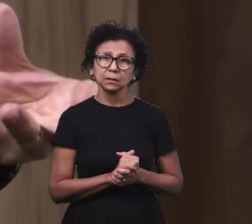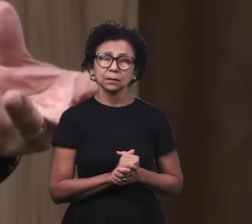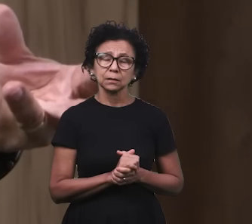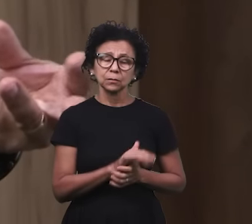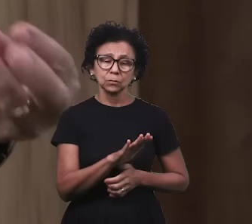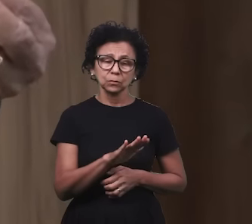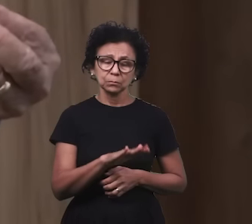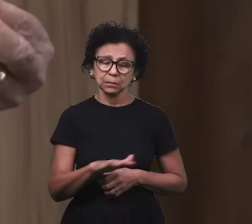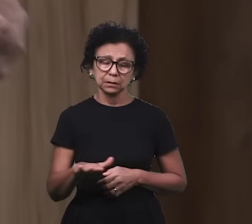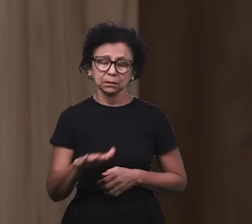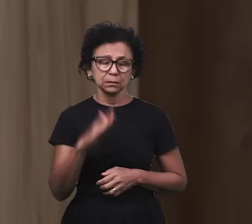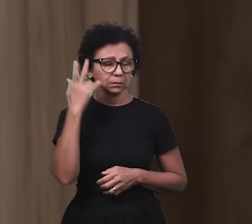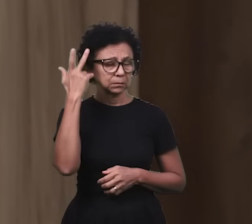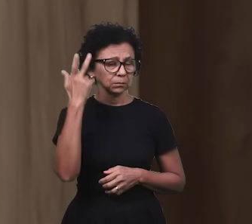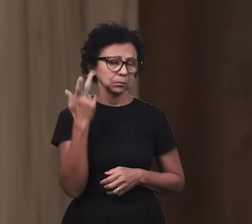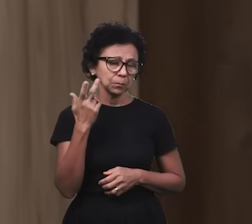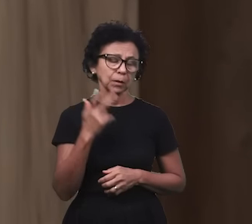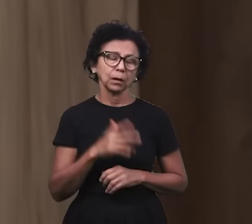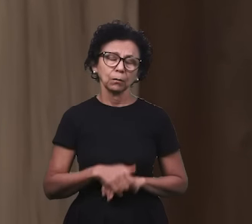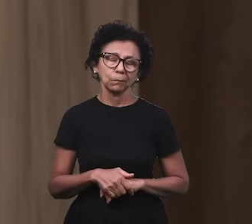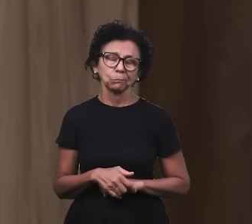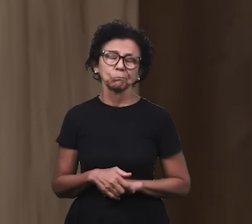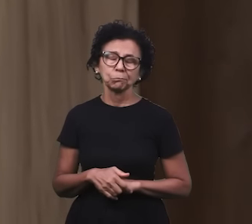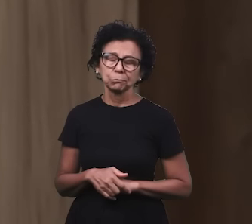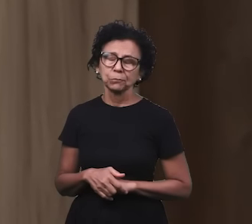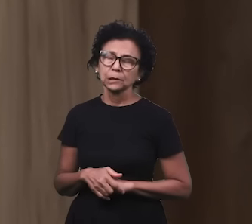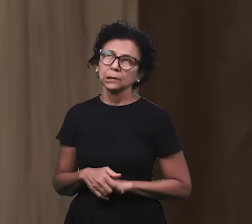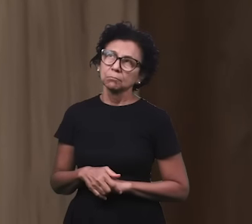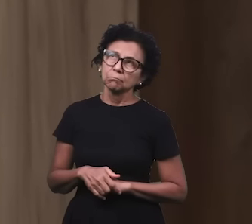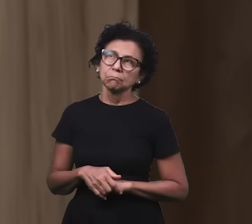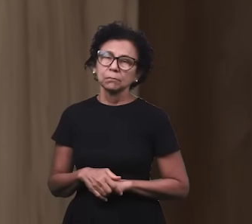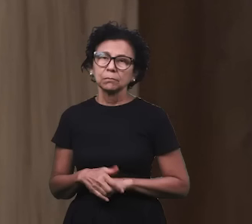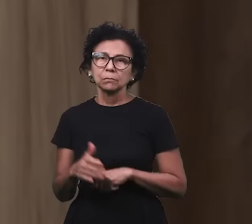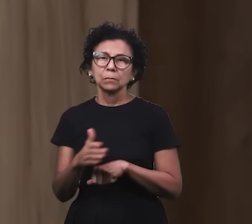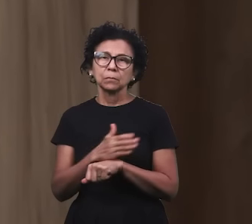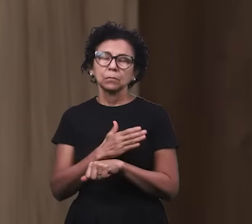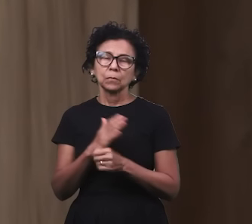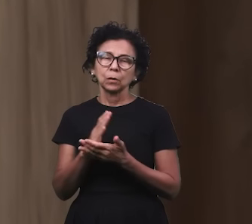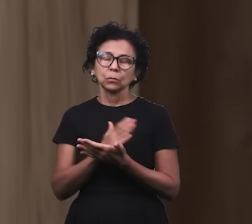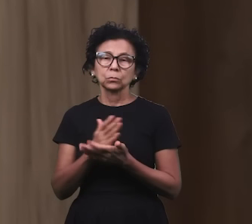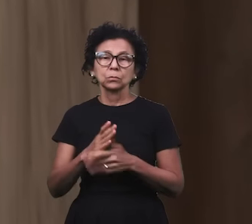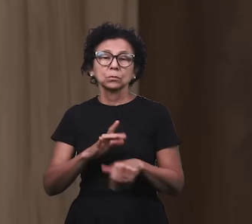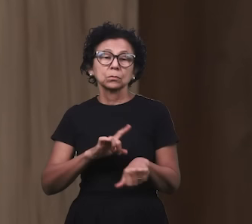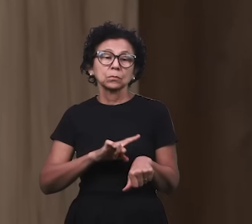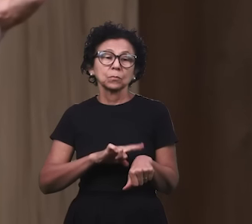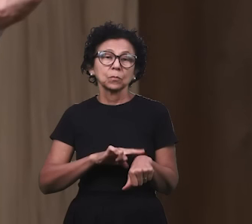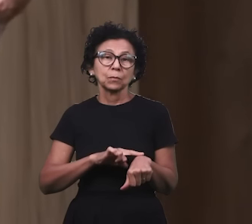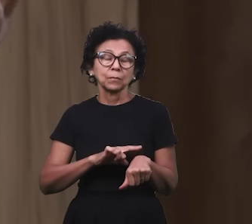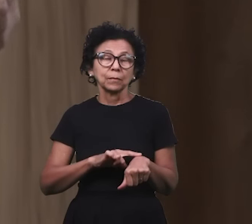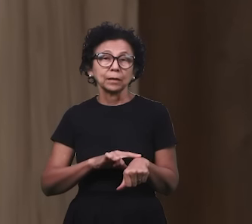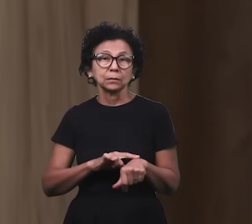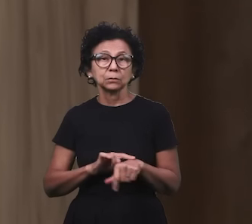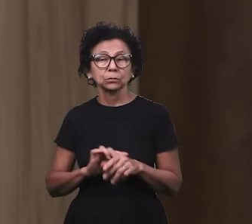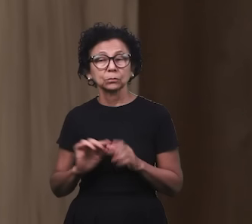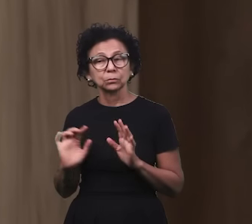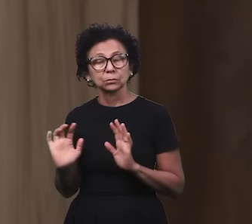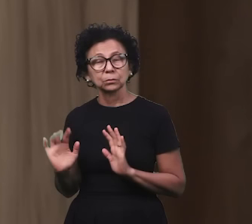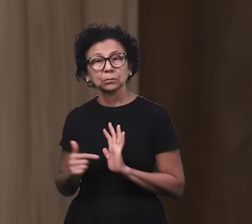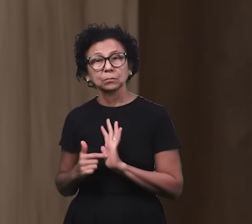criança normal. Em alguns momentos, a sua grandeza ela